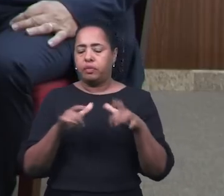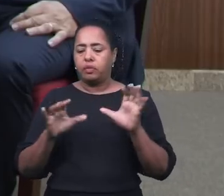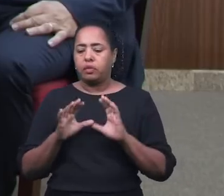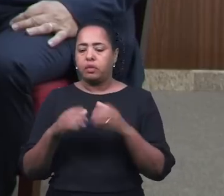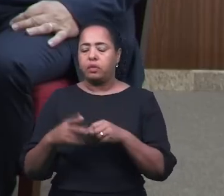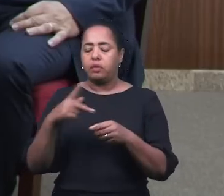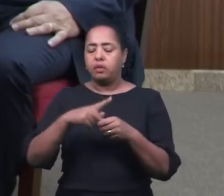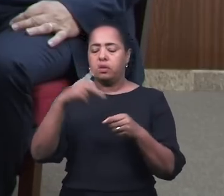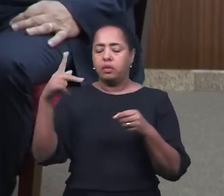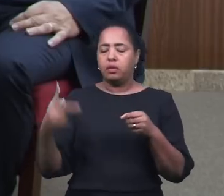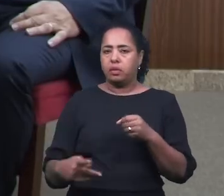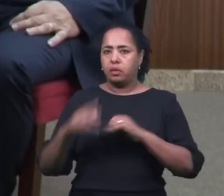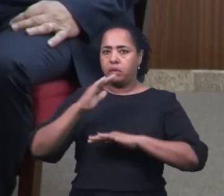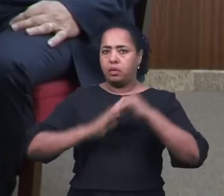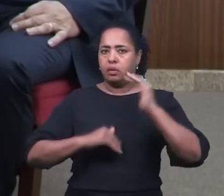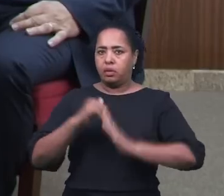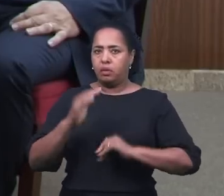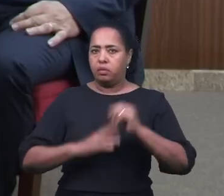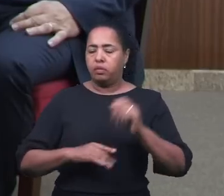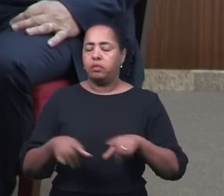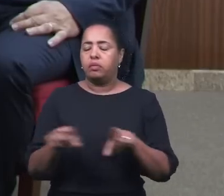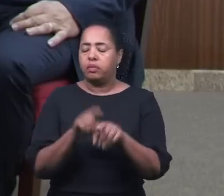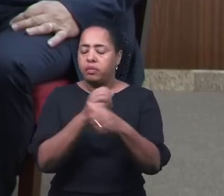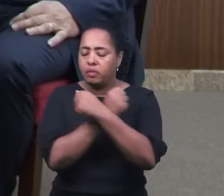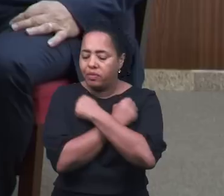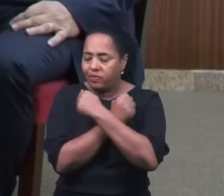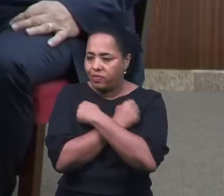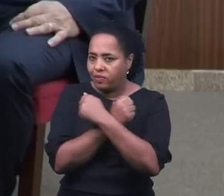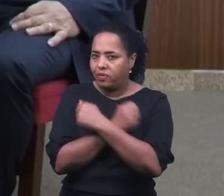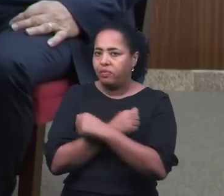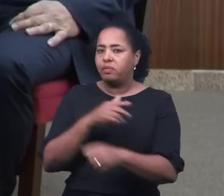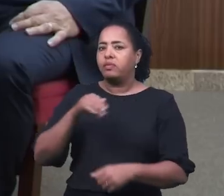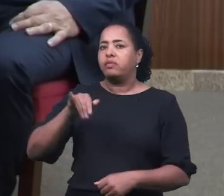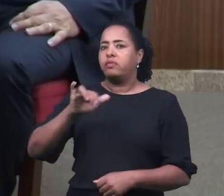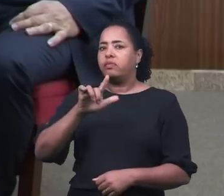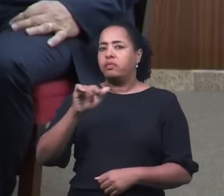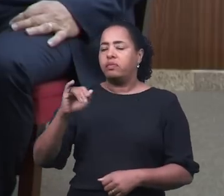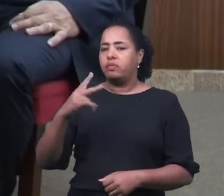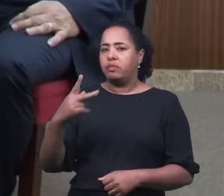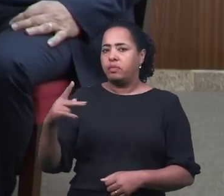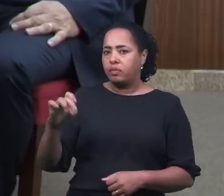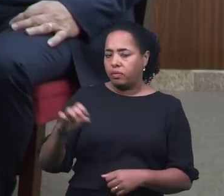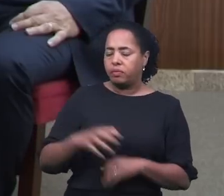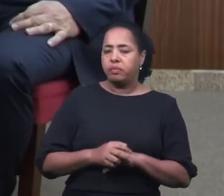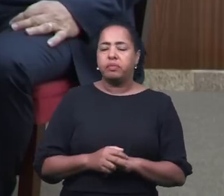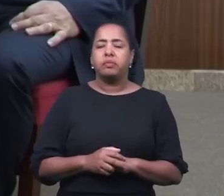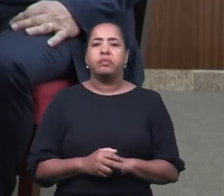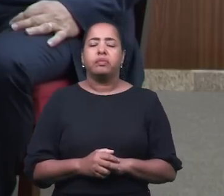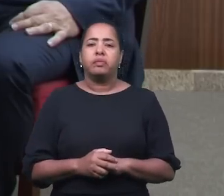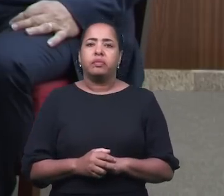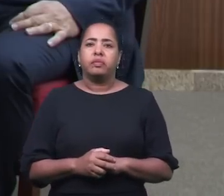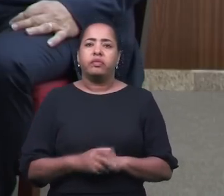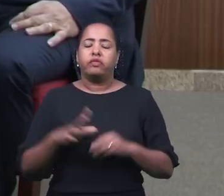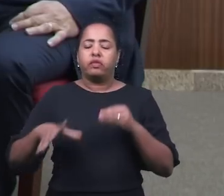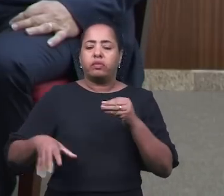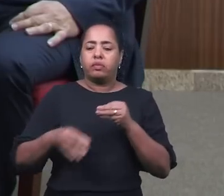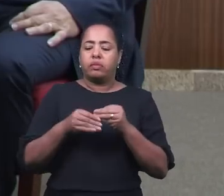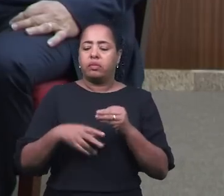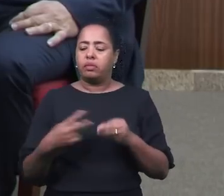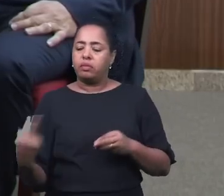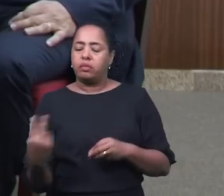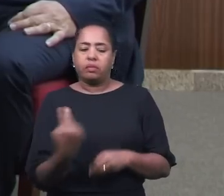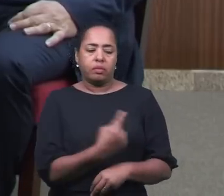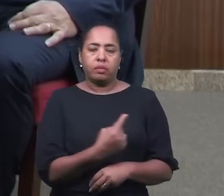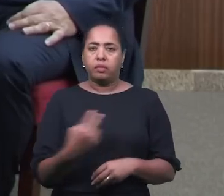do Semente Preciosa e da sua profissão também. Um abraço para você, viu, Felipe? Vamos então ver os comentários que os nossos queridos têm a apresentar.